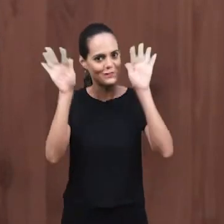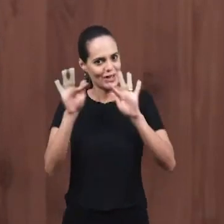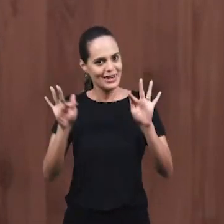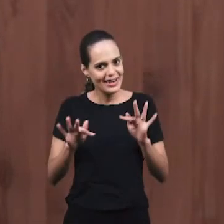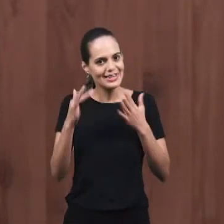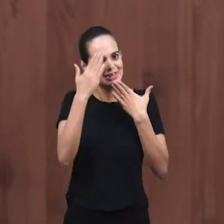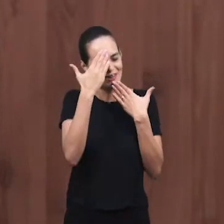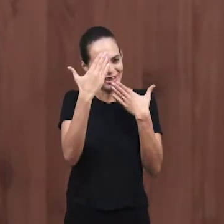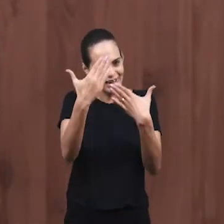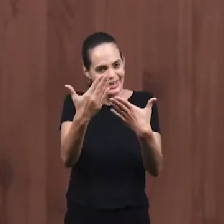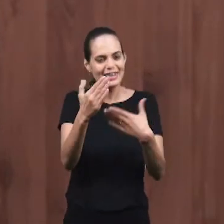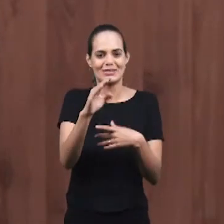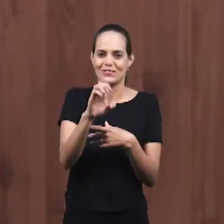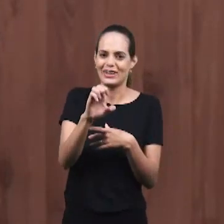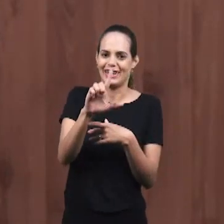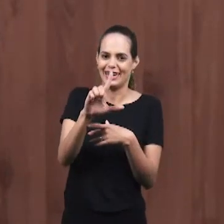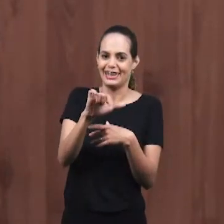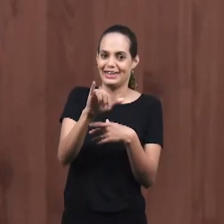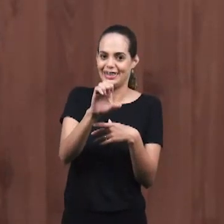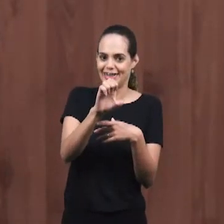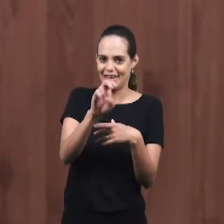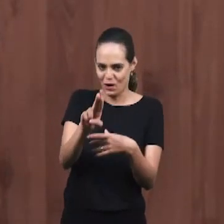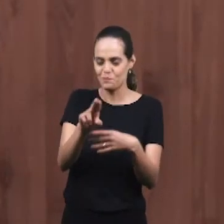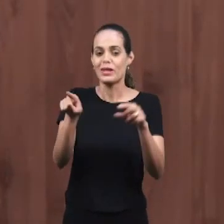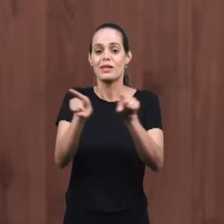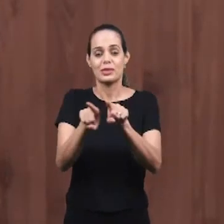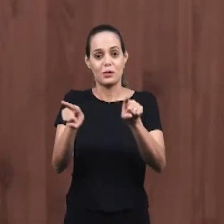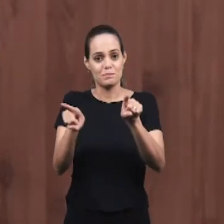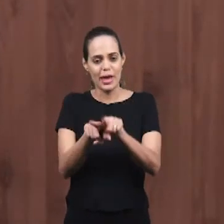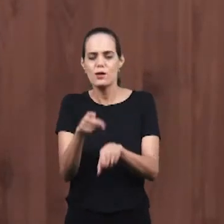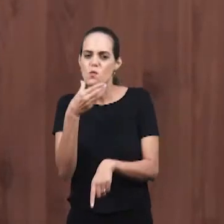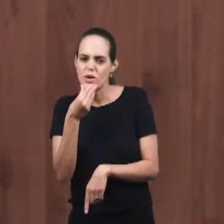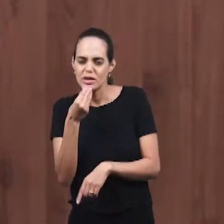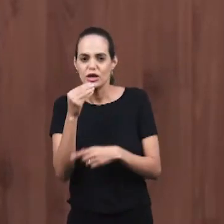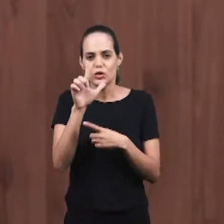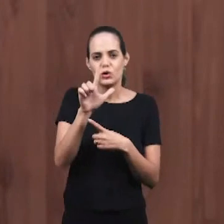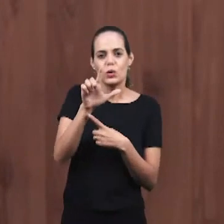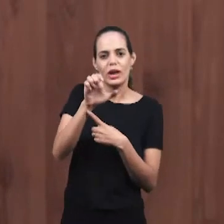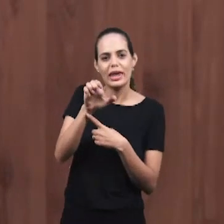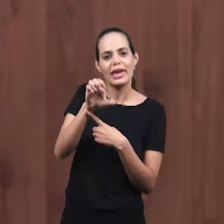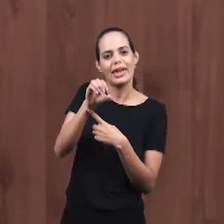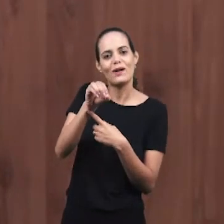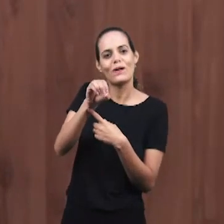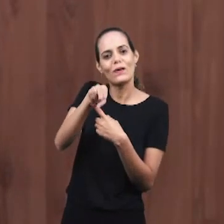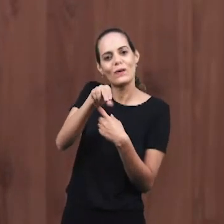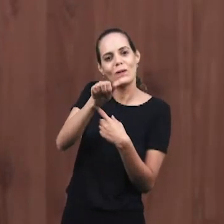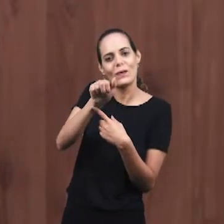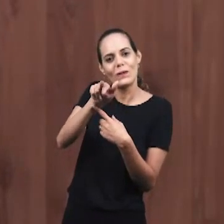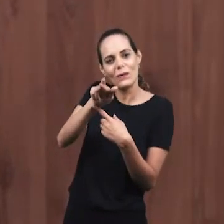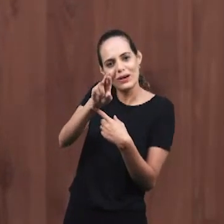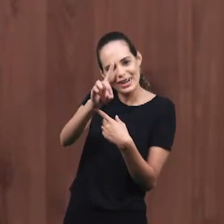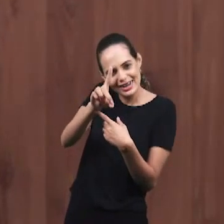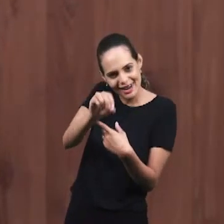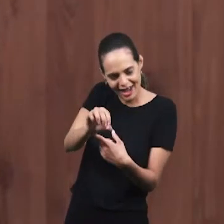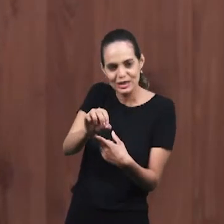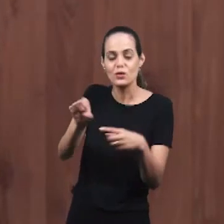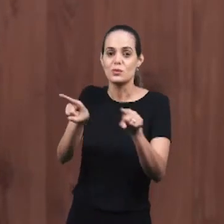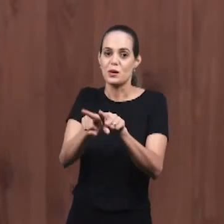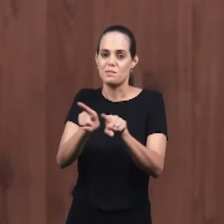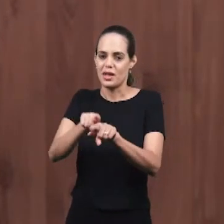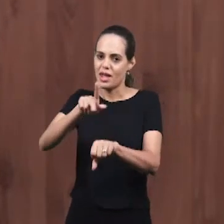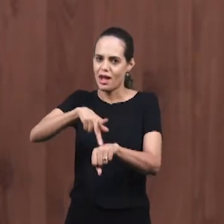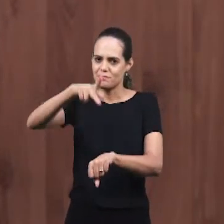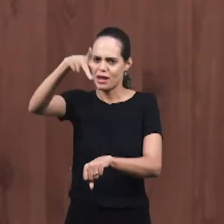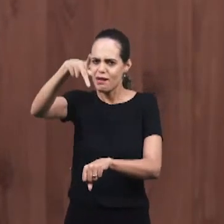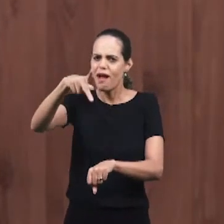Pelo menos a minha parte, eu fico muito agradecido ao Eliel. Também o Leonardo, quando falou que a Páscoa